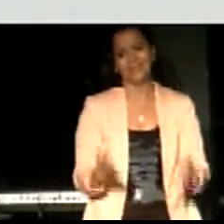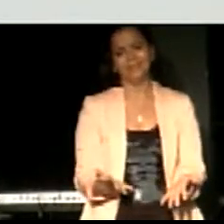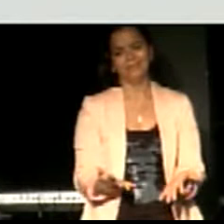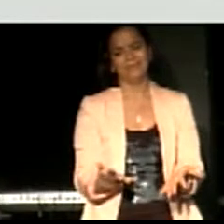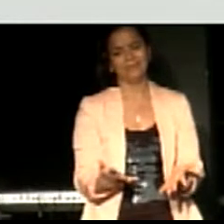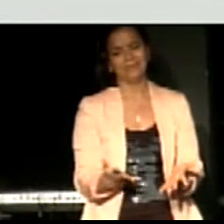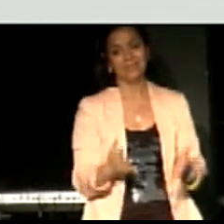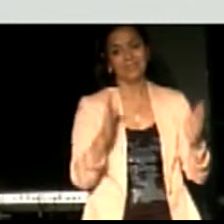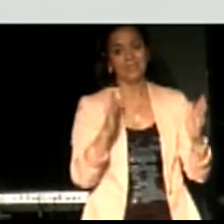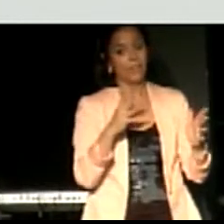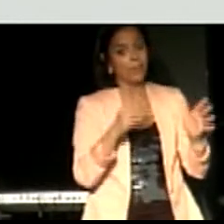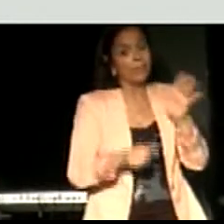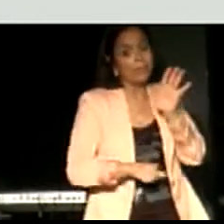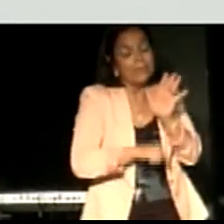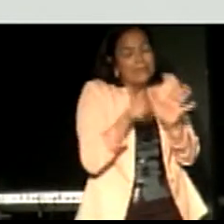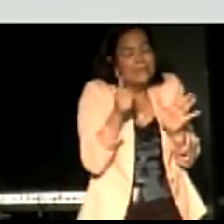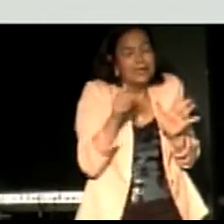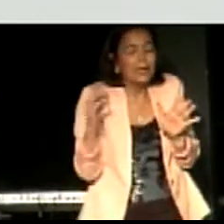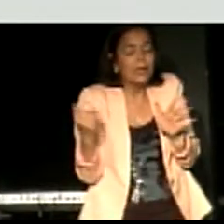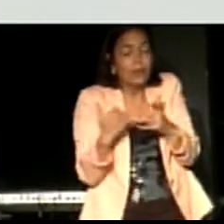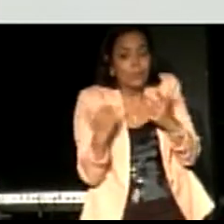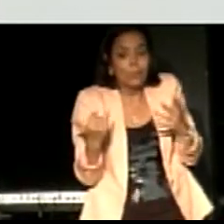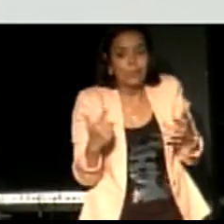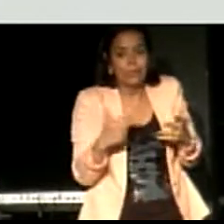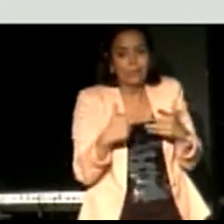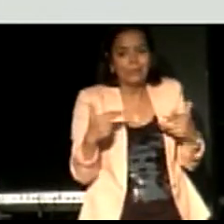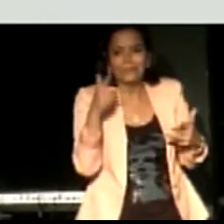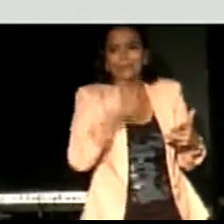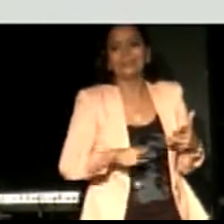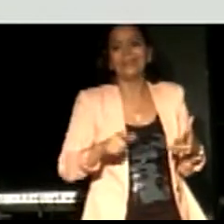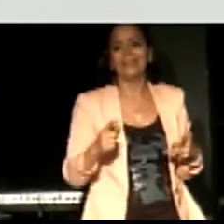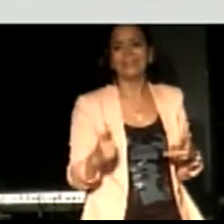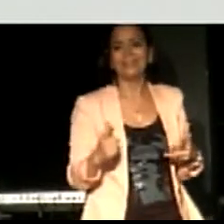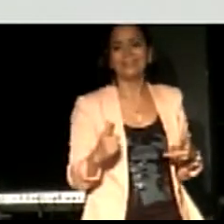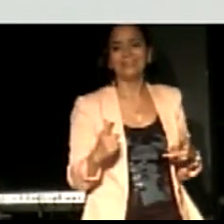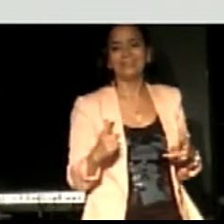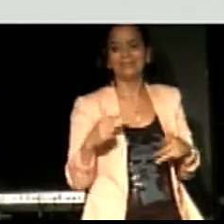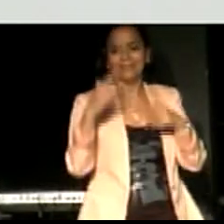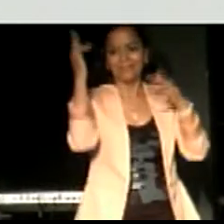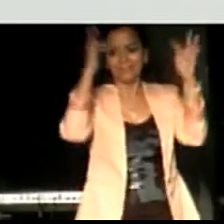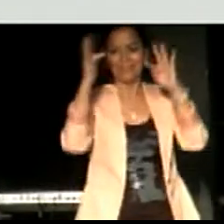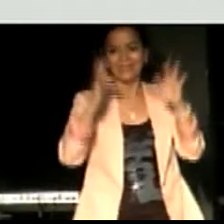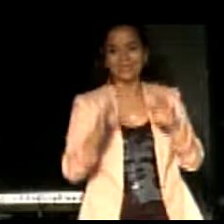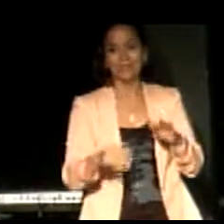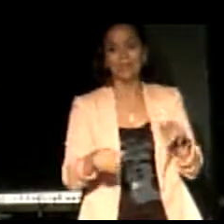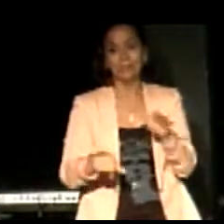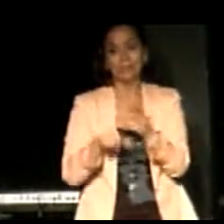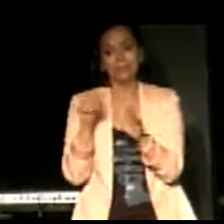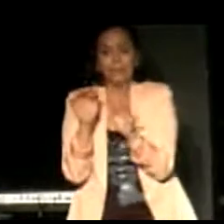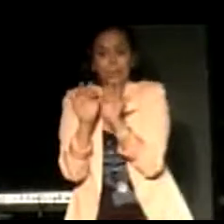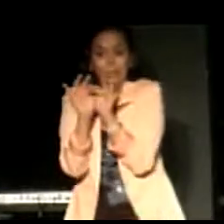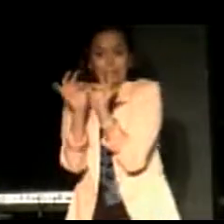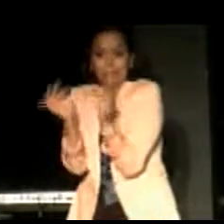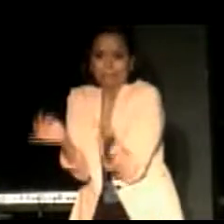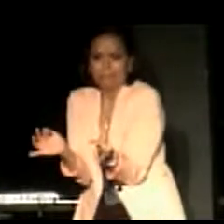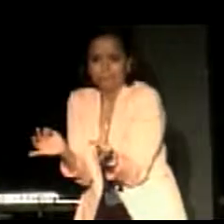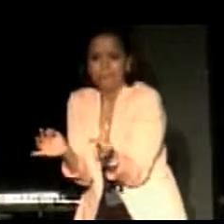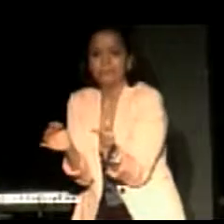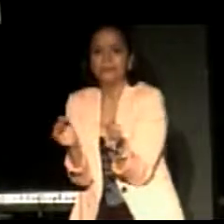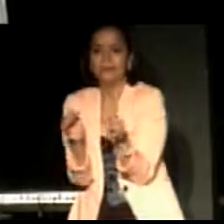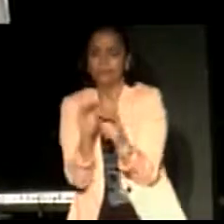vimos que a resposta, o primeiro passo para o caminho da felicidade é a humildade.